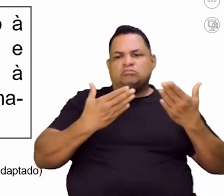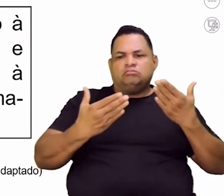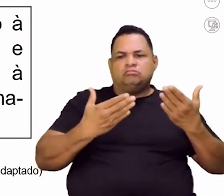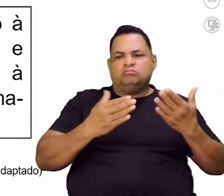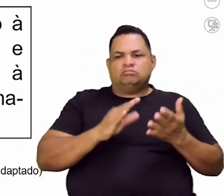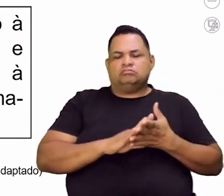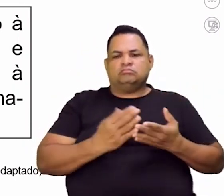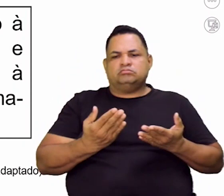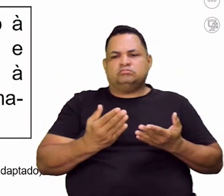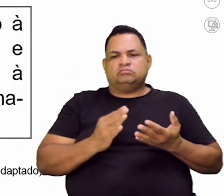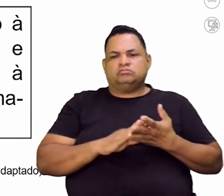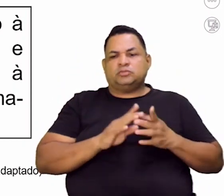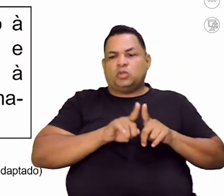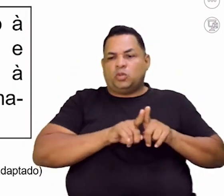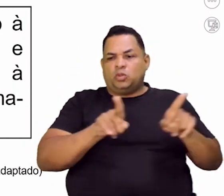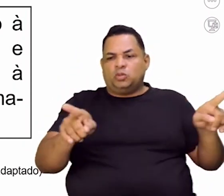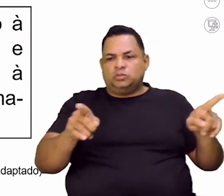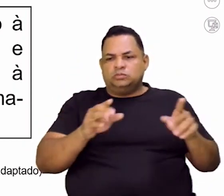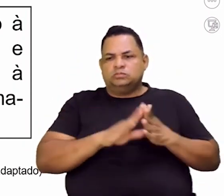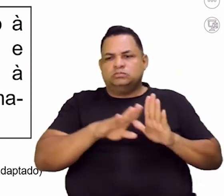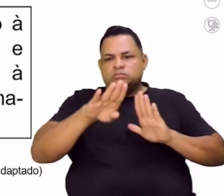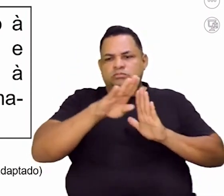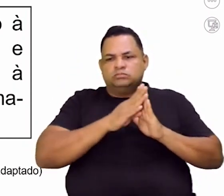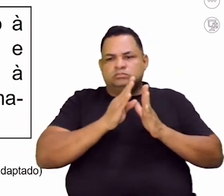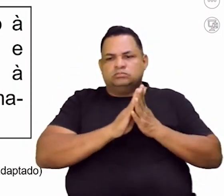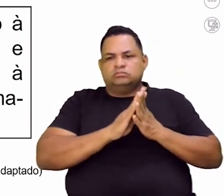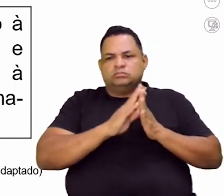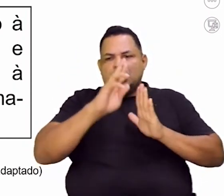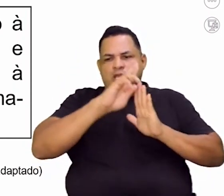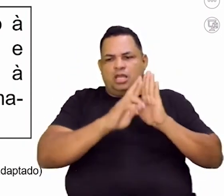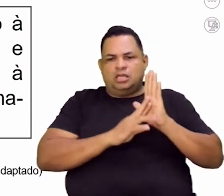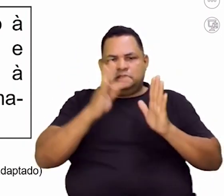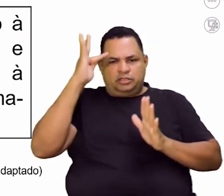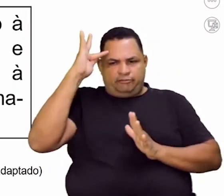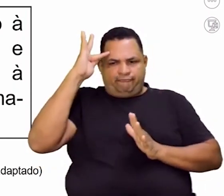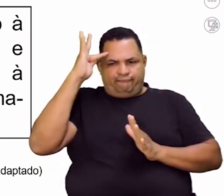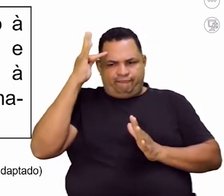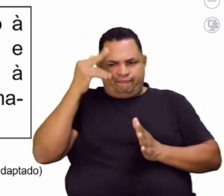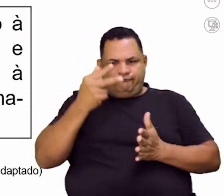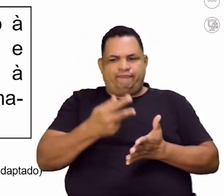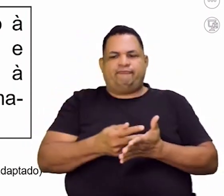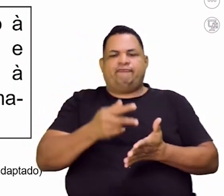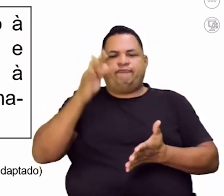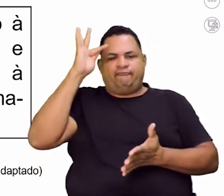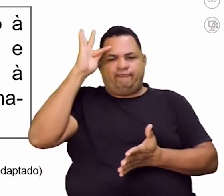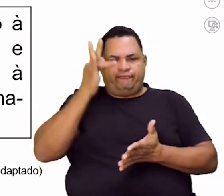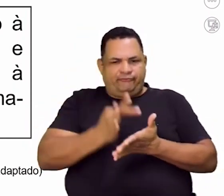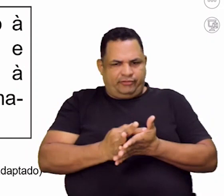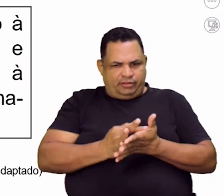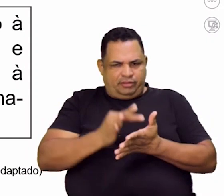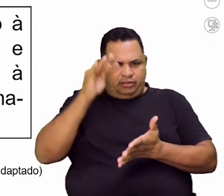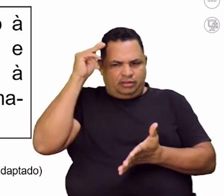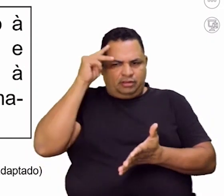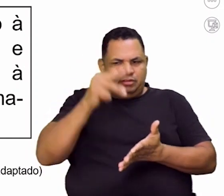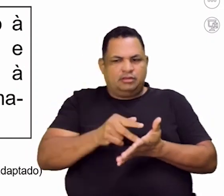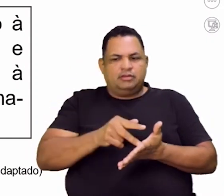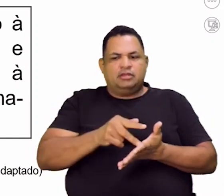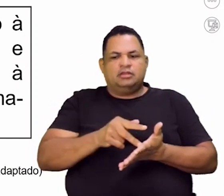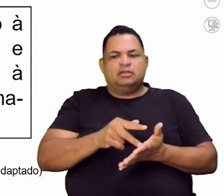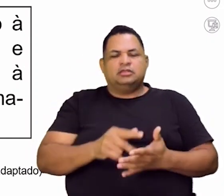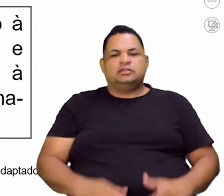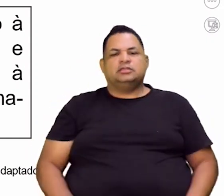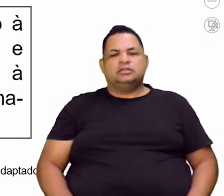comparar opor-se ao critério da fé e da revelação. Então a razão tomou espaço. A